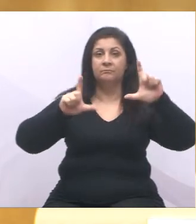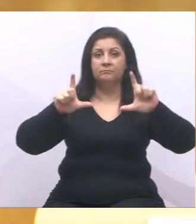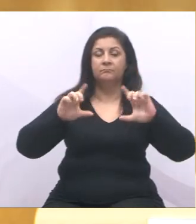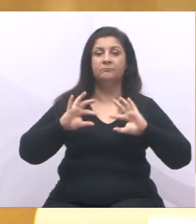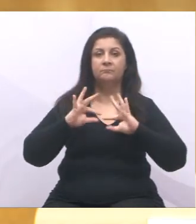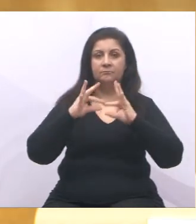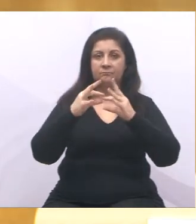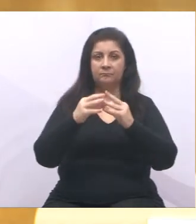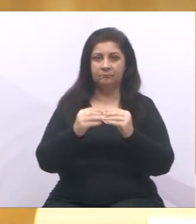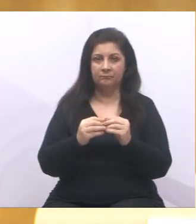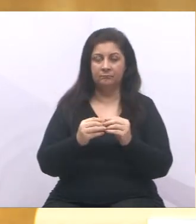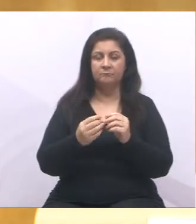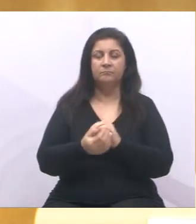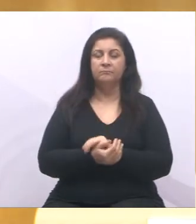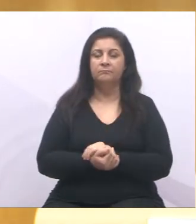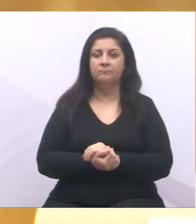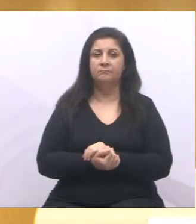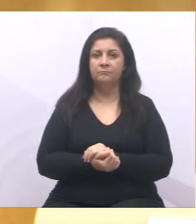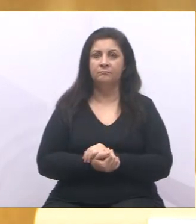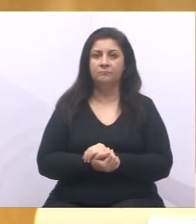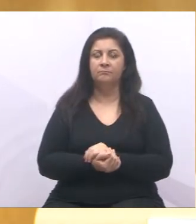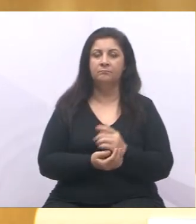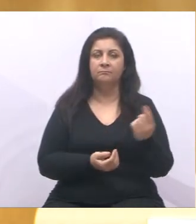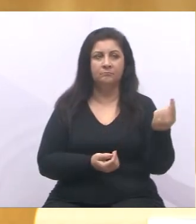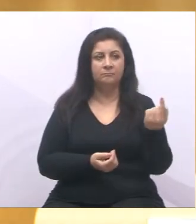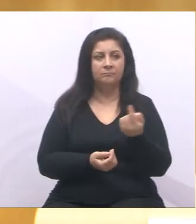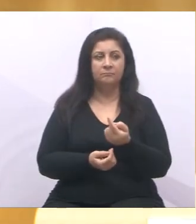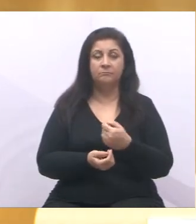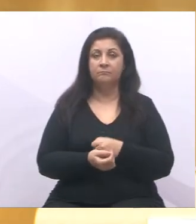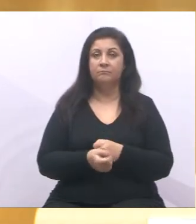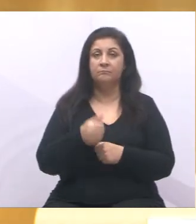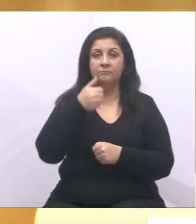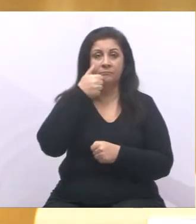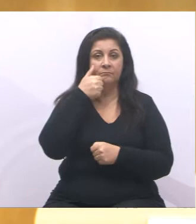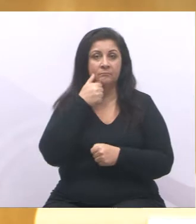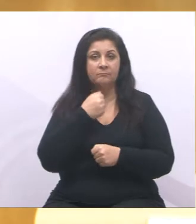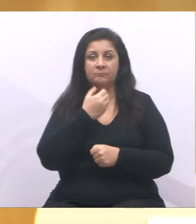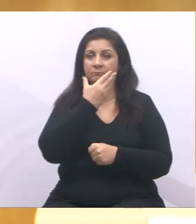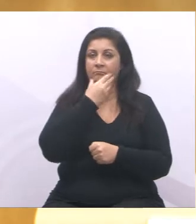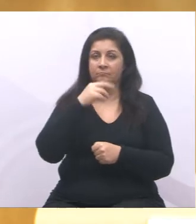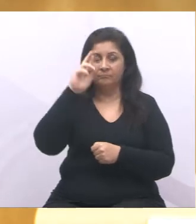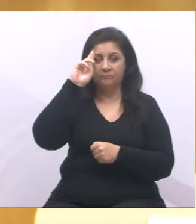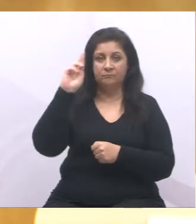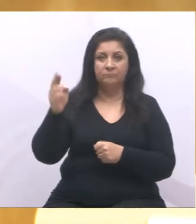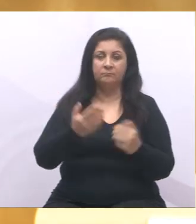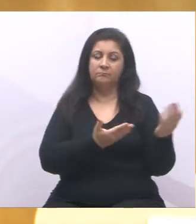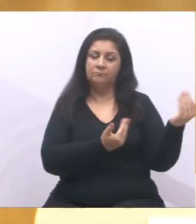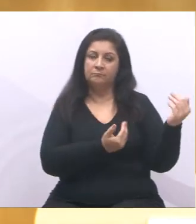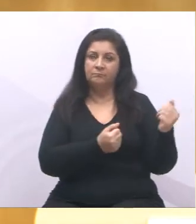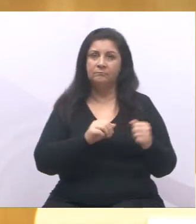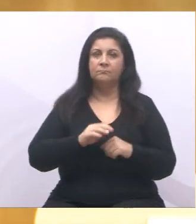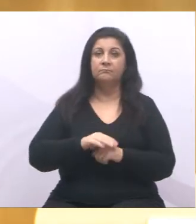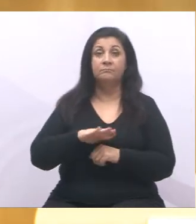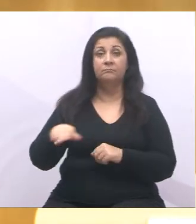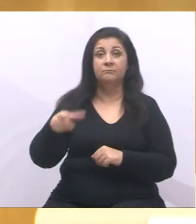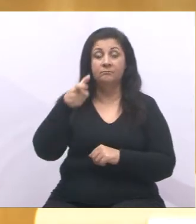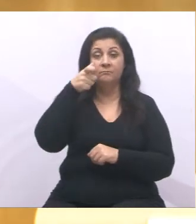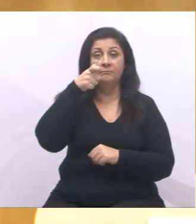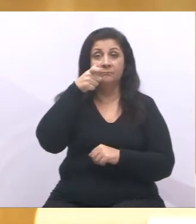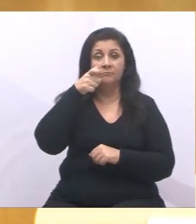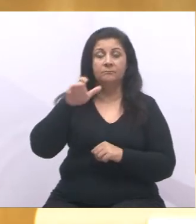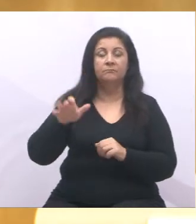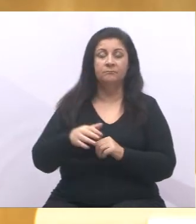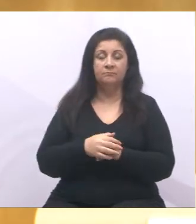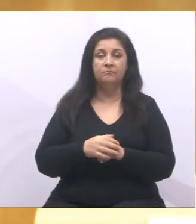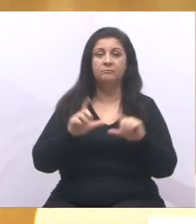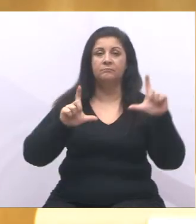nos honrando com sua presença. Senhores, senhoras, jovens, crianças que estão nos assistindo pela